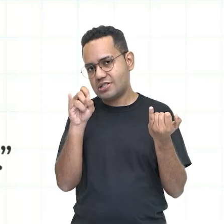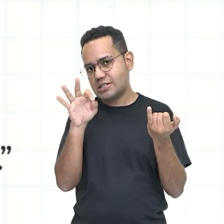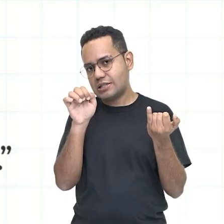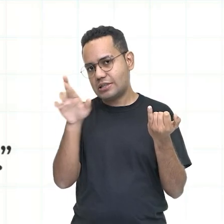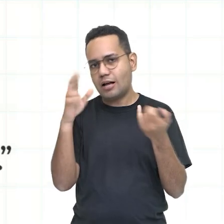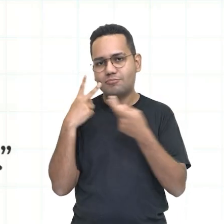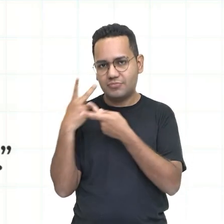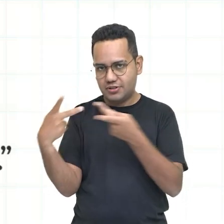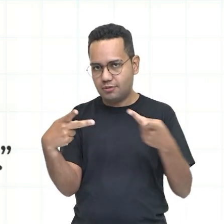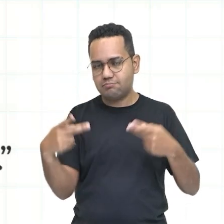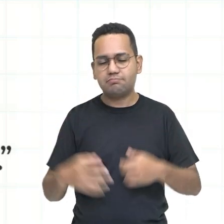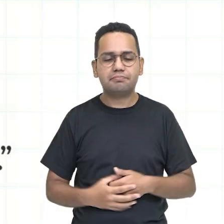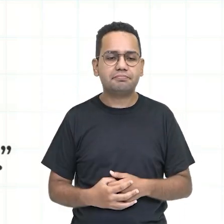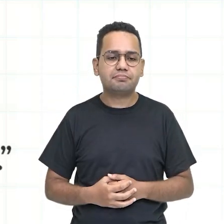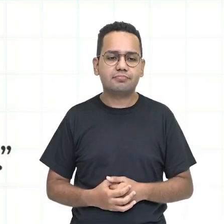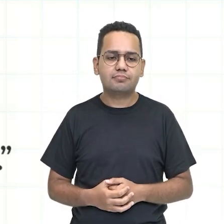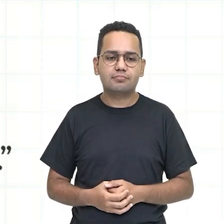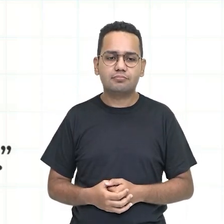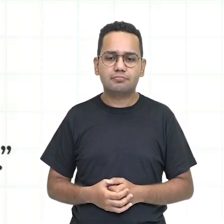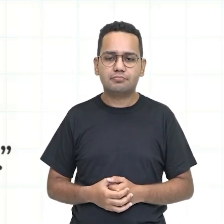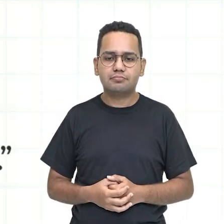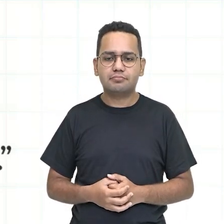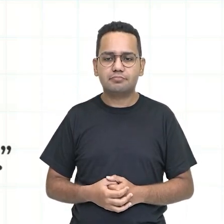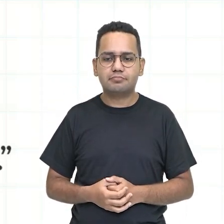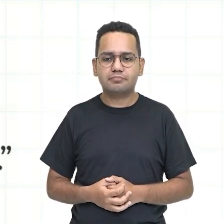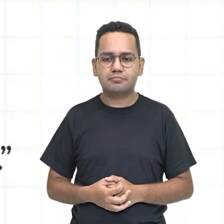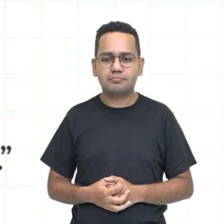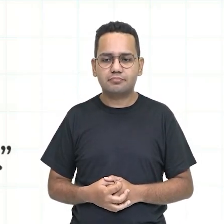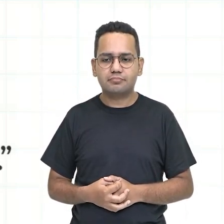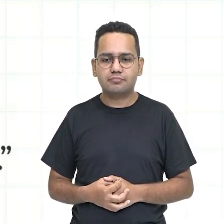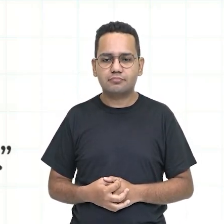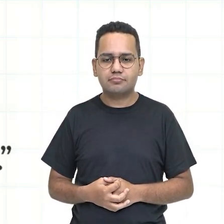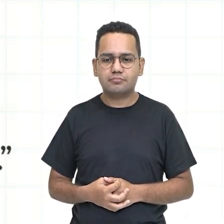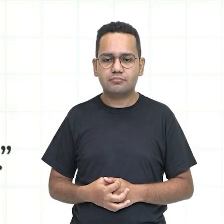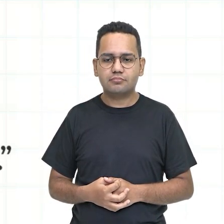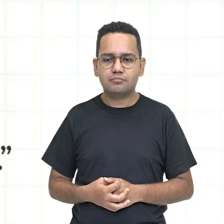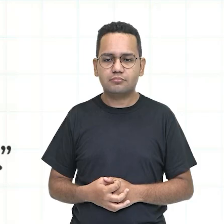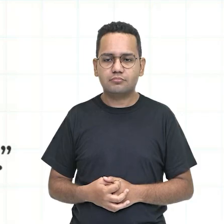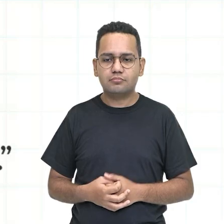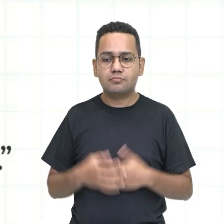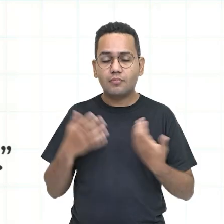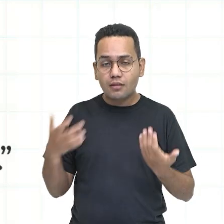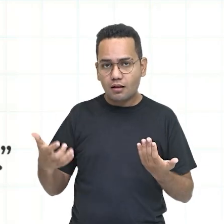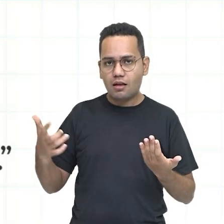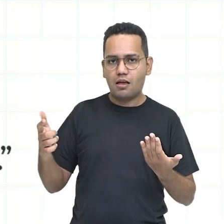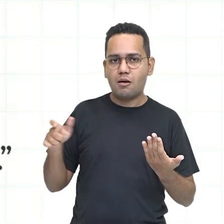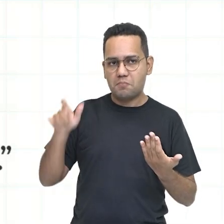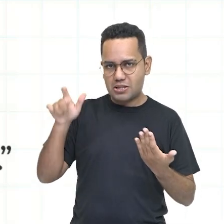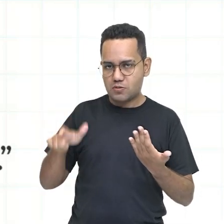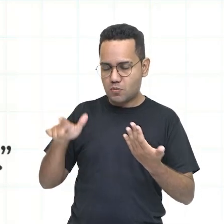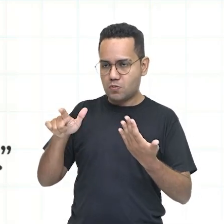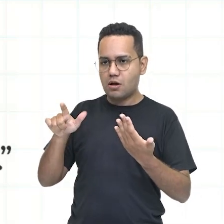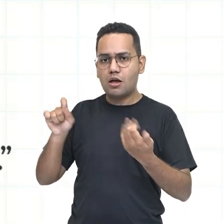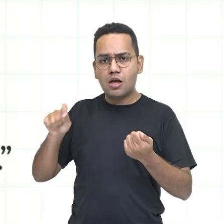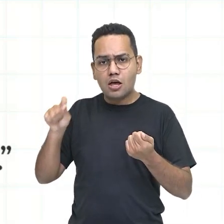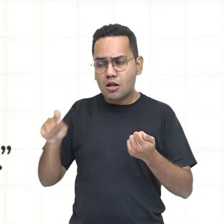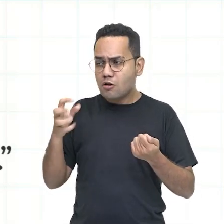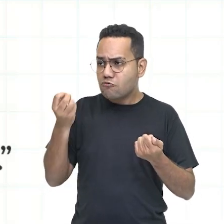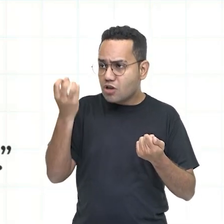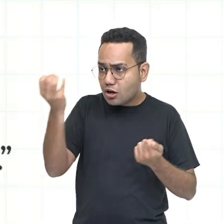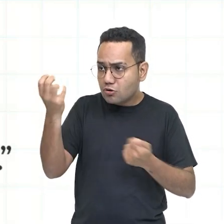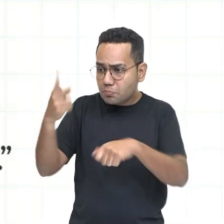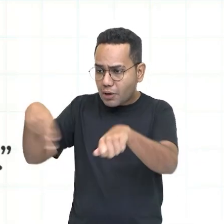visit. Ele visita, né? Ou visitou muitos países, né? Aqui o ED indica um verbo